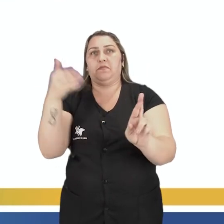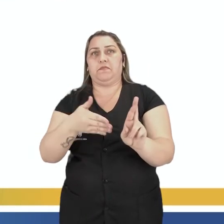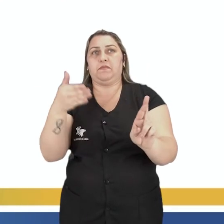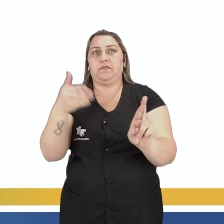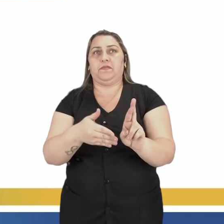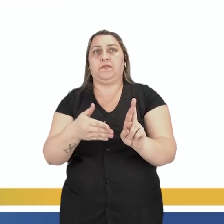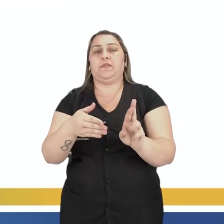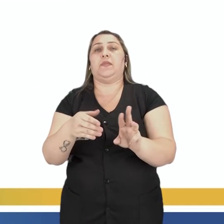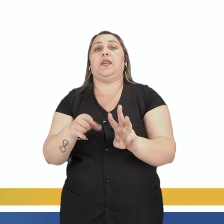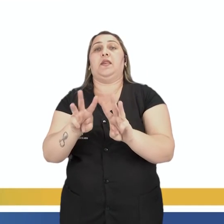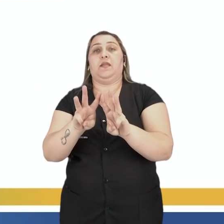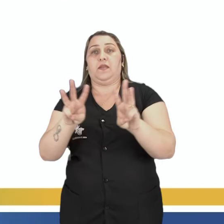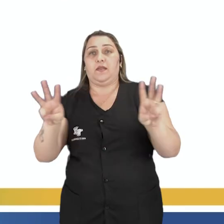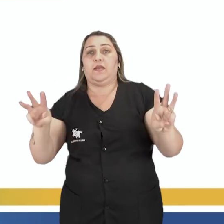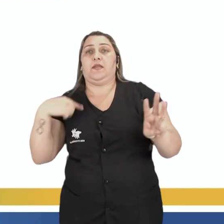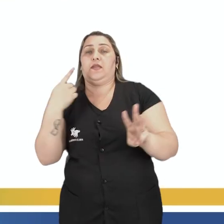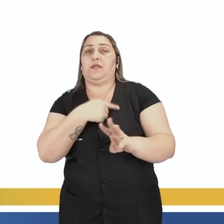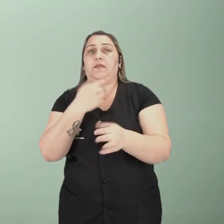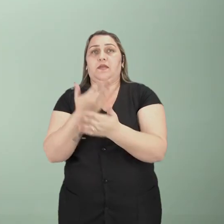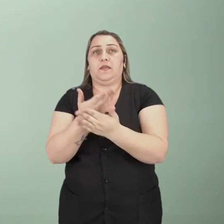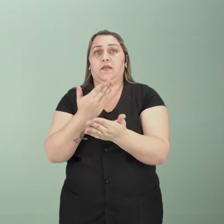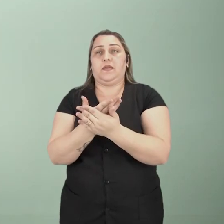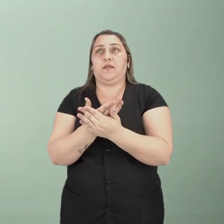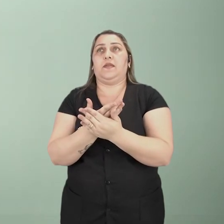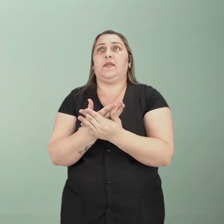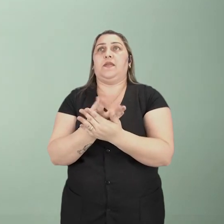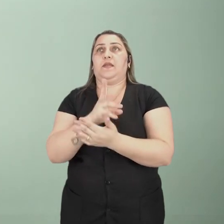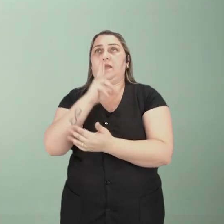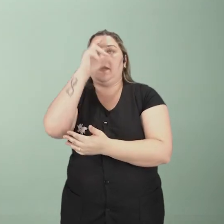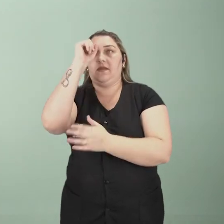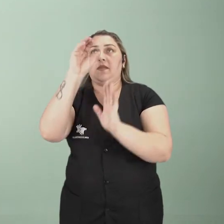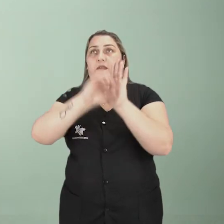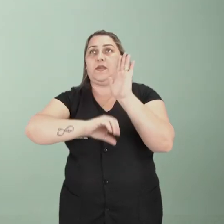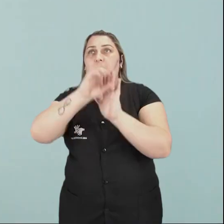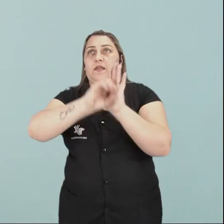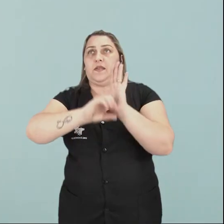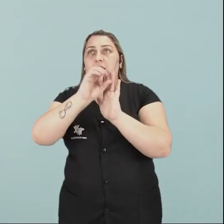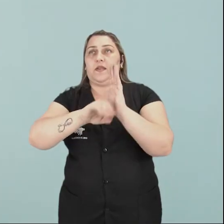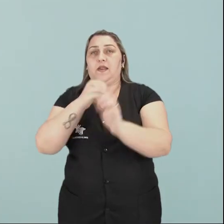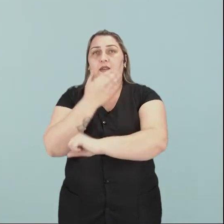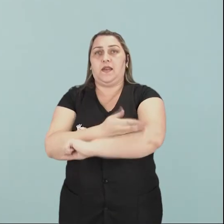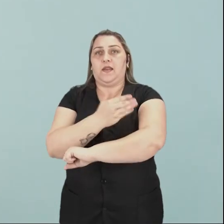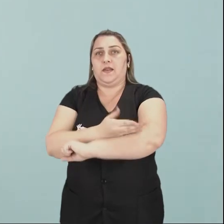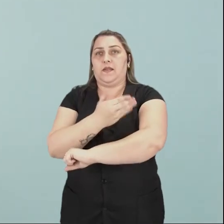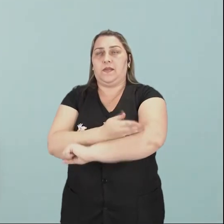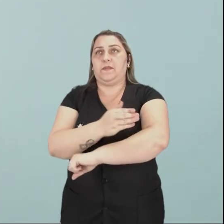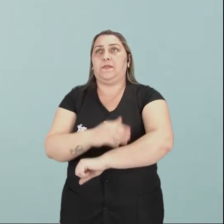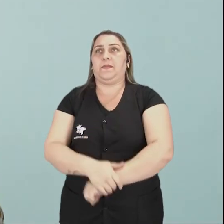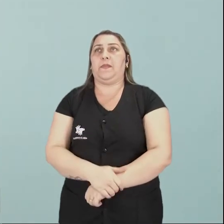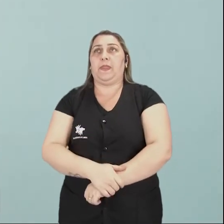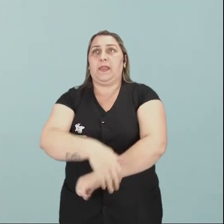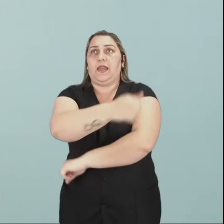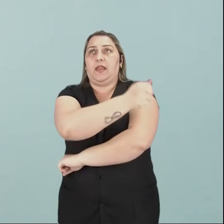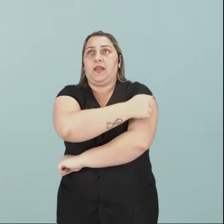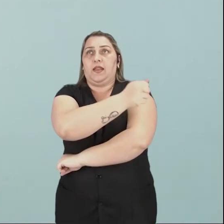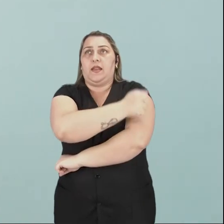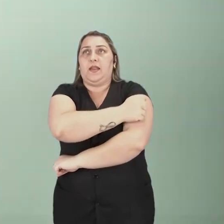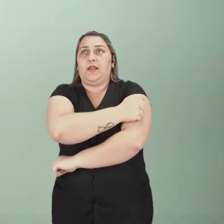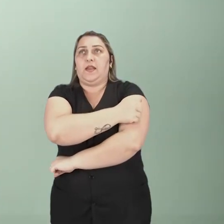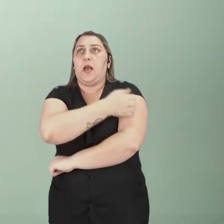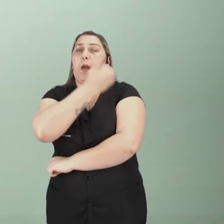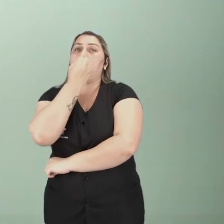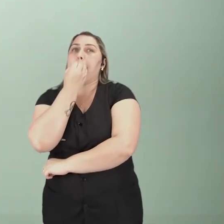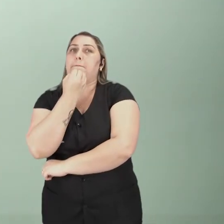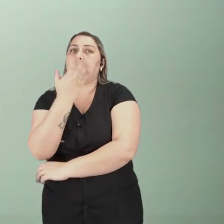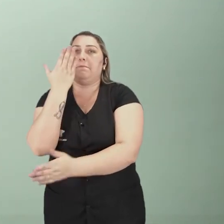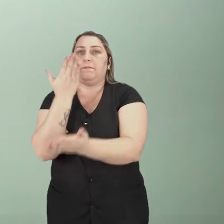referências, acompanhe os links da nossa aula para reforçar o conteúdo, reforçar a prática. Aluno, eu te desejo aí